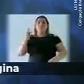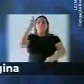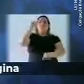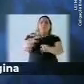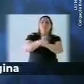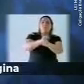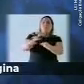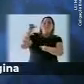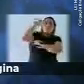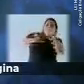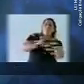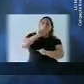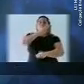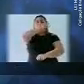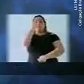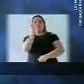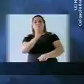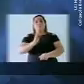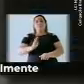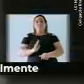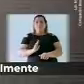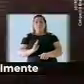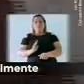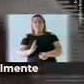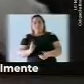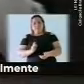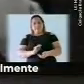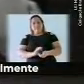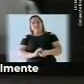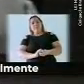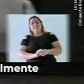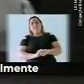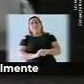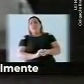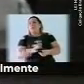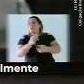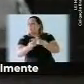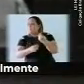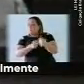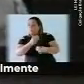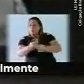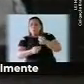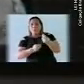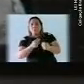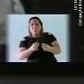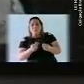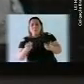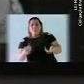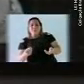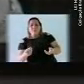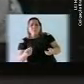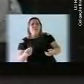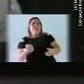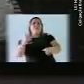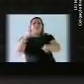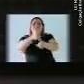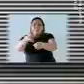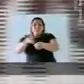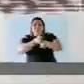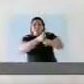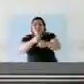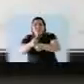esperança de virar essa triste página da nossa história. Para se manter no poder, o PT segurou artificialmente o preço do gás,